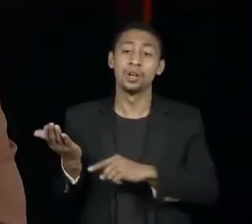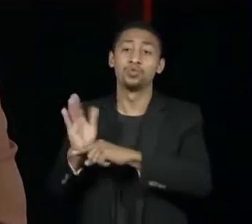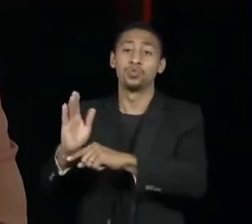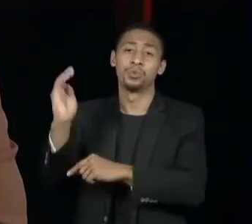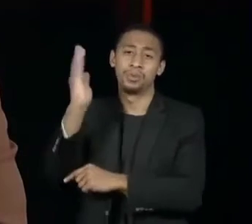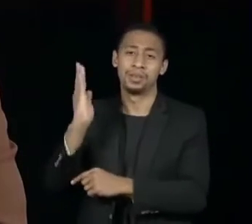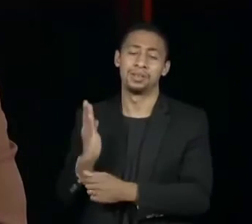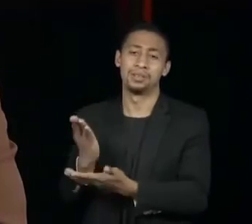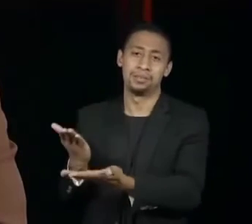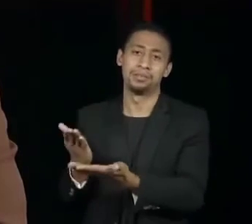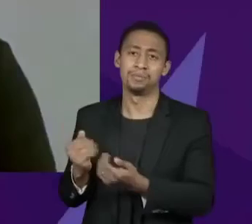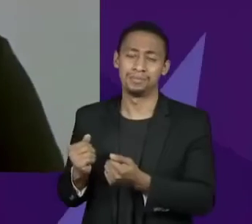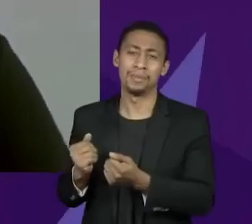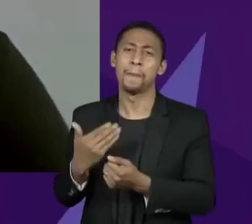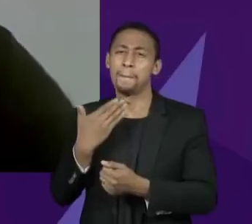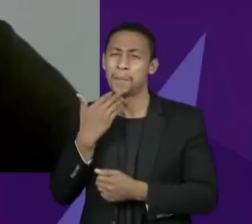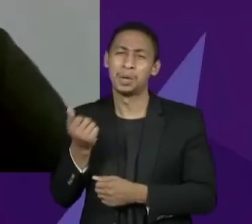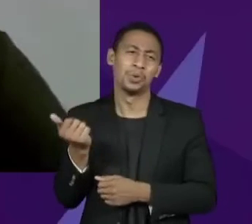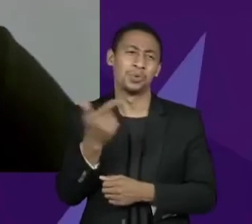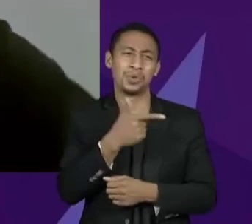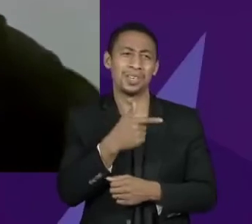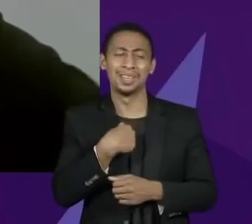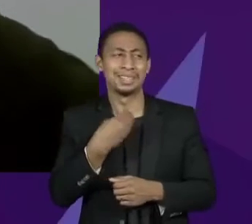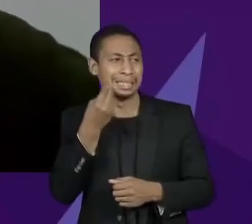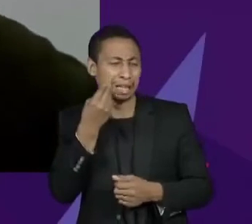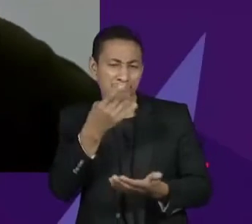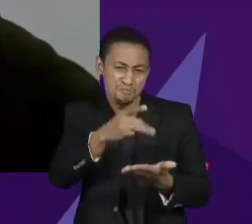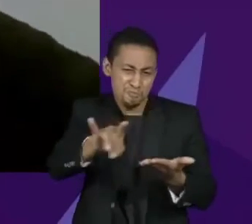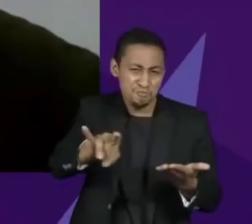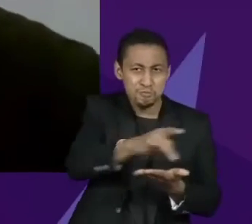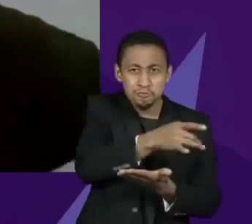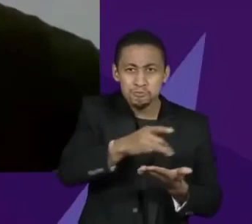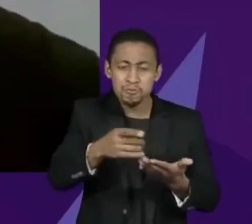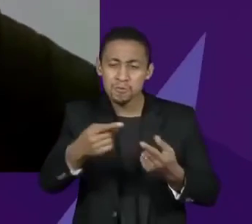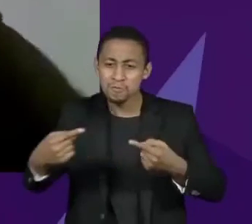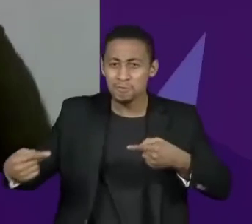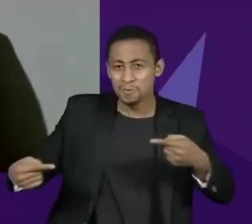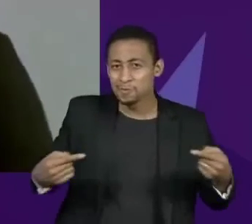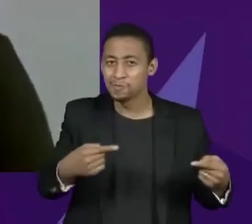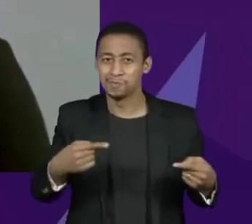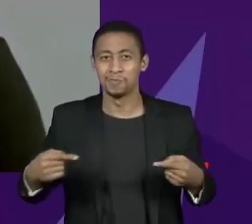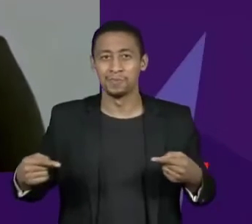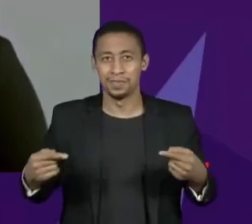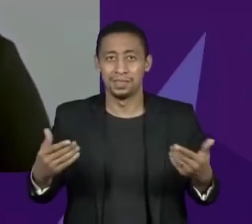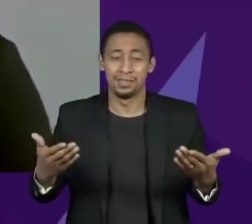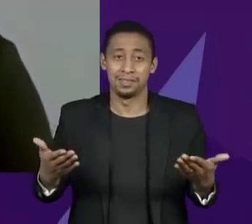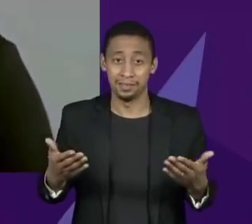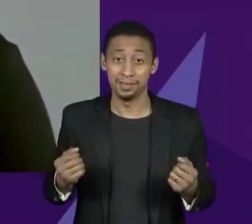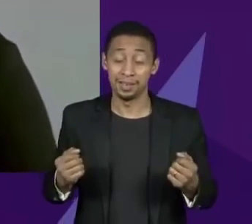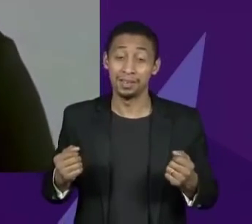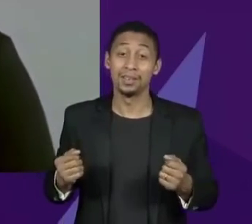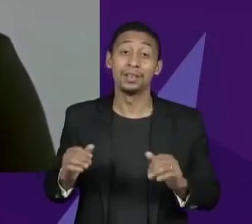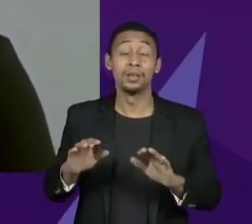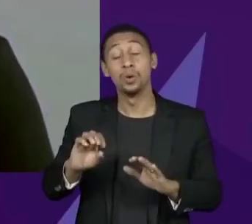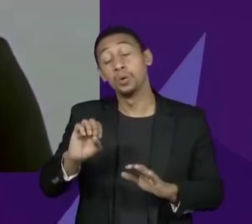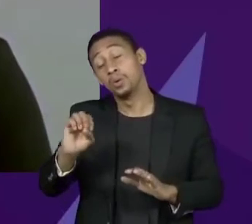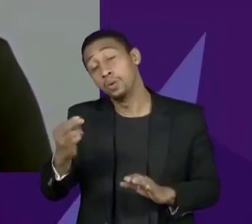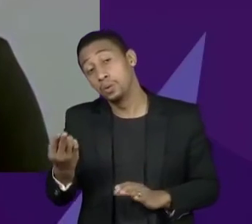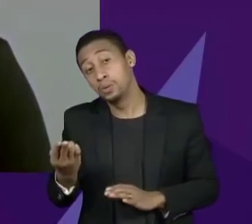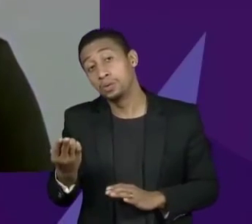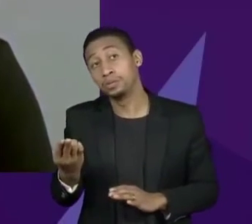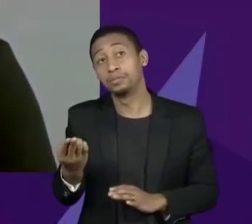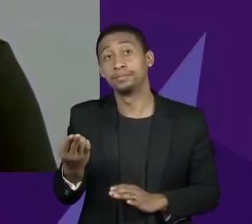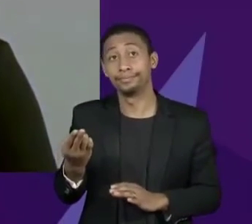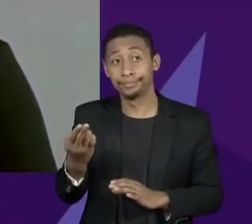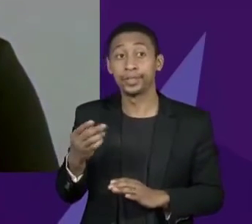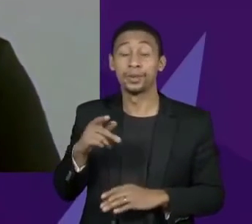que compondo de forma pragmática ou com um lado, aí no meu caso, de forma nenhuma, bolsonarismo, ou com o outro, com